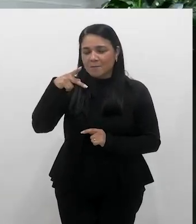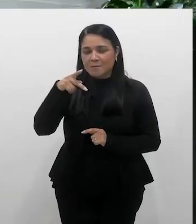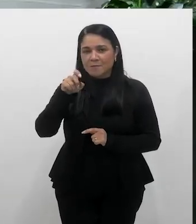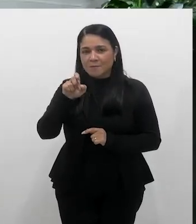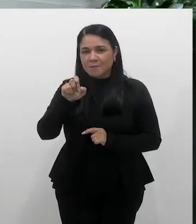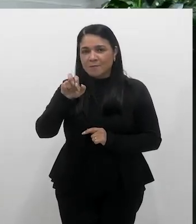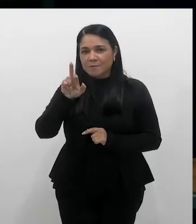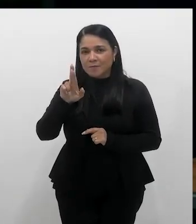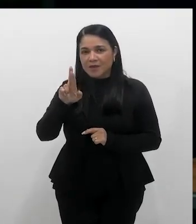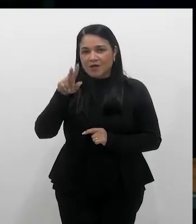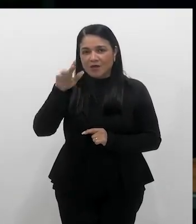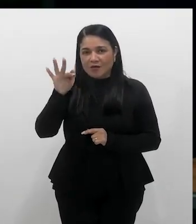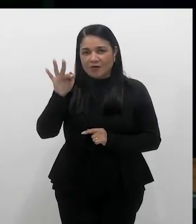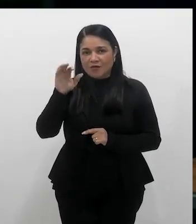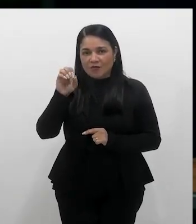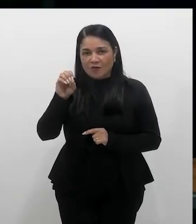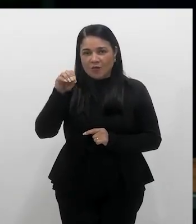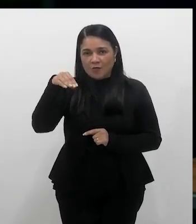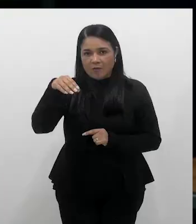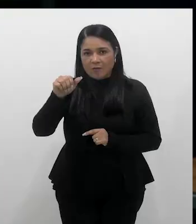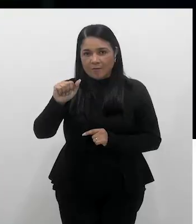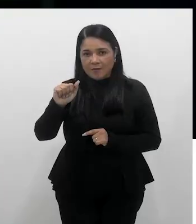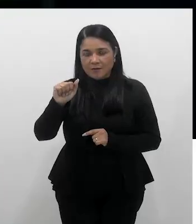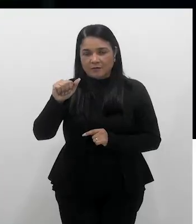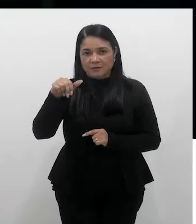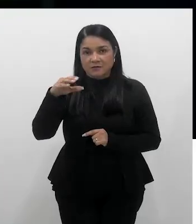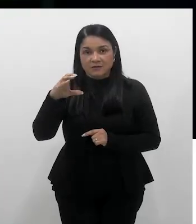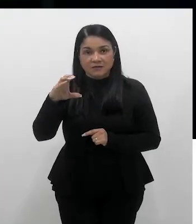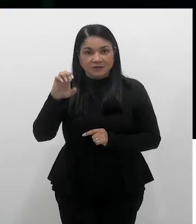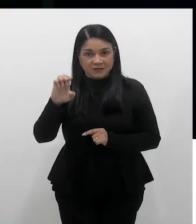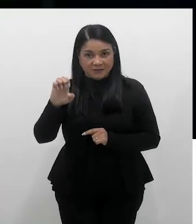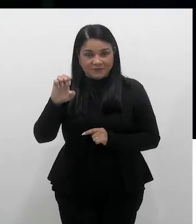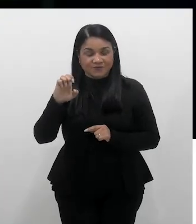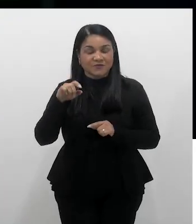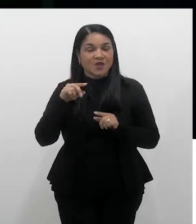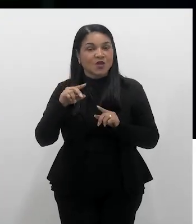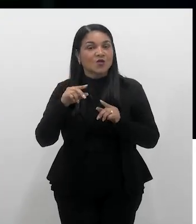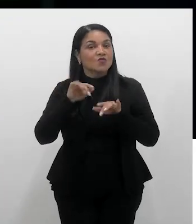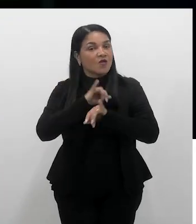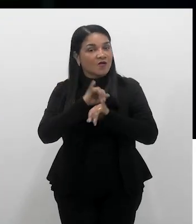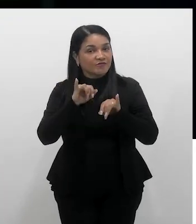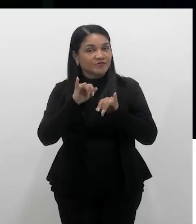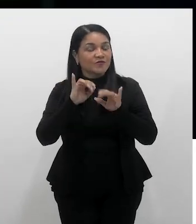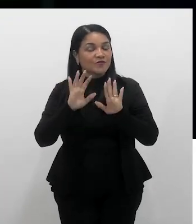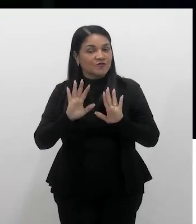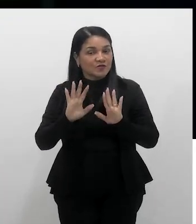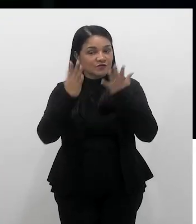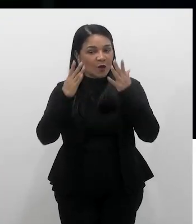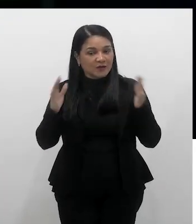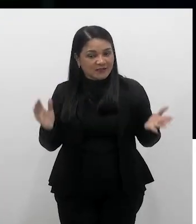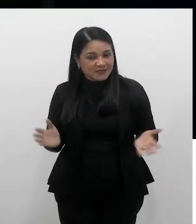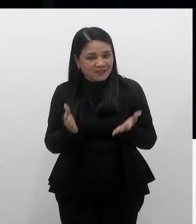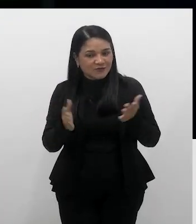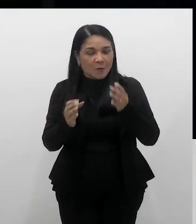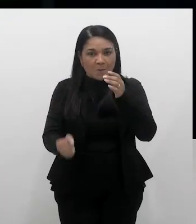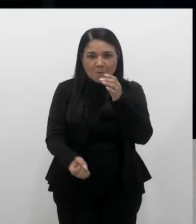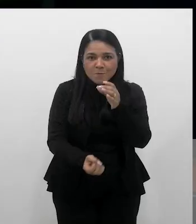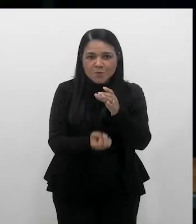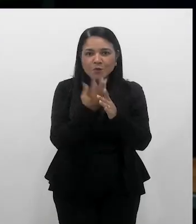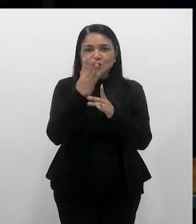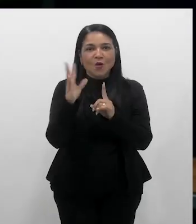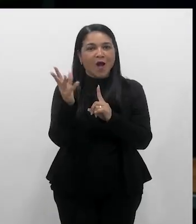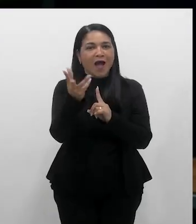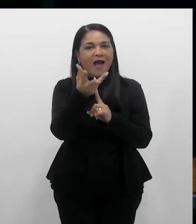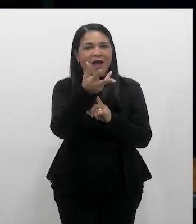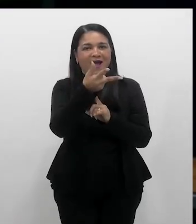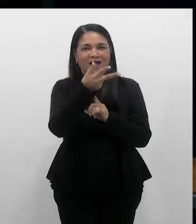junto. Então, eu costumo dizer que esse festival, ele vem tentando incentivar uma outra produção de artes da